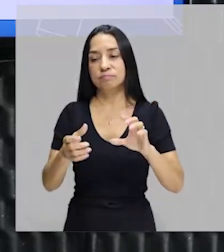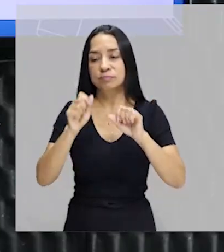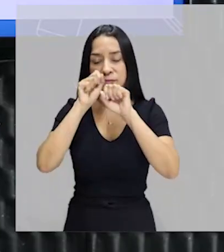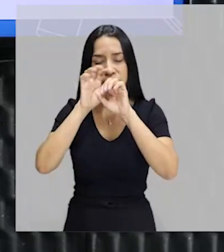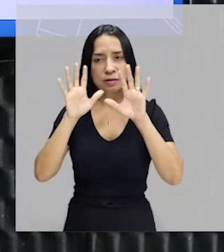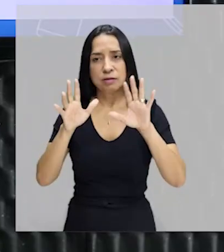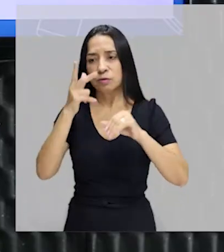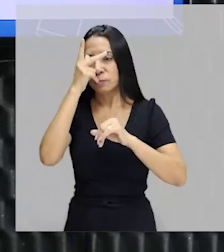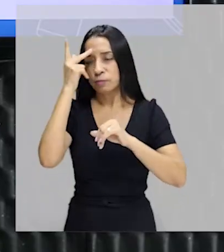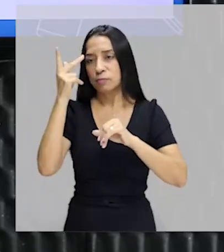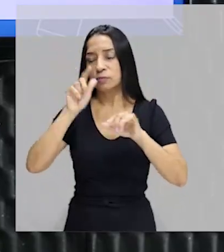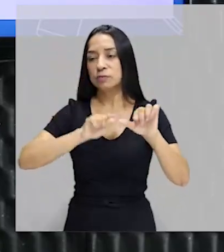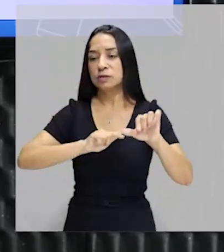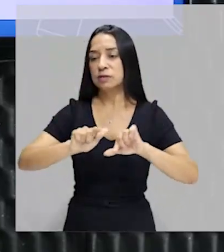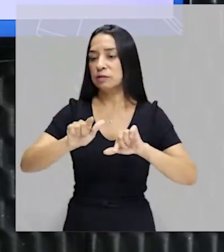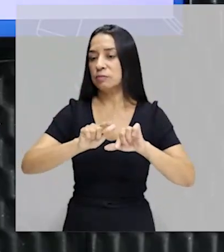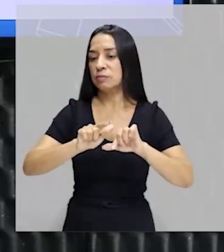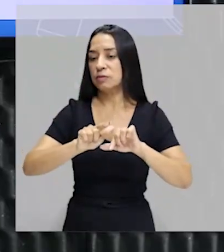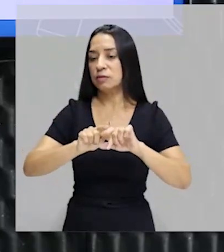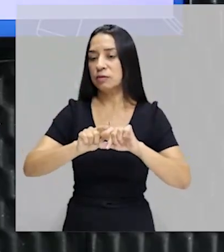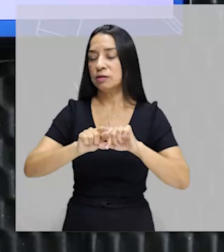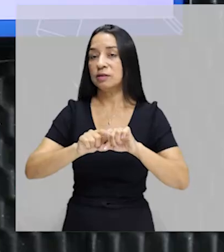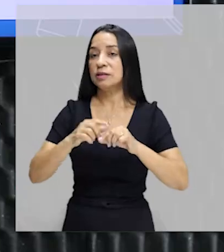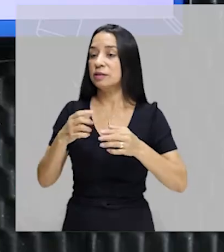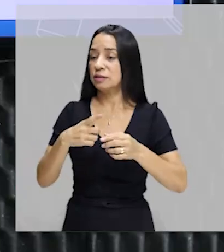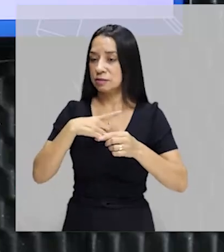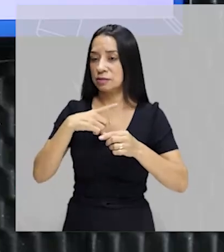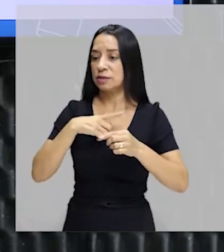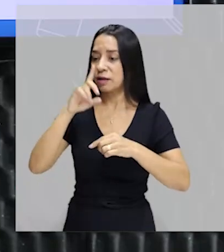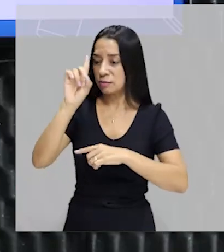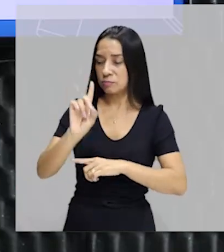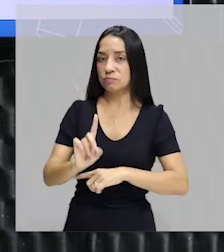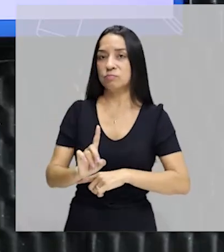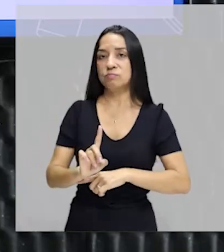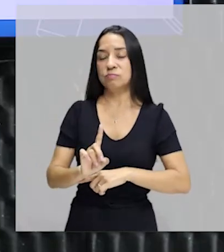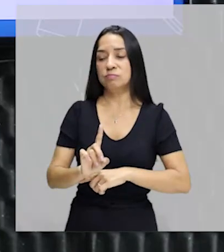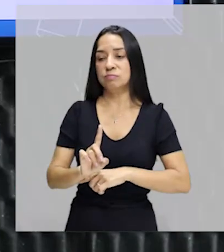quem trabalha adquire direitos morais.